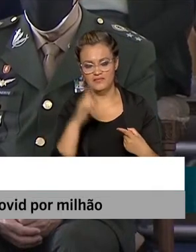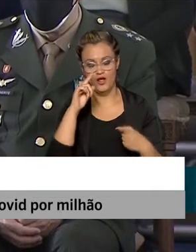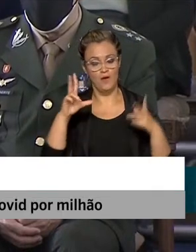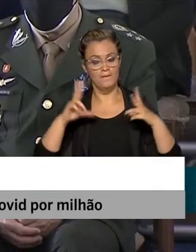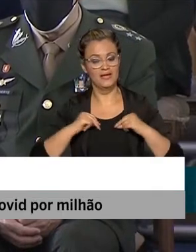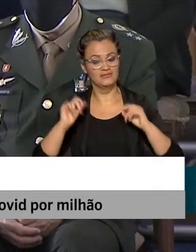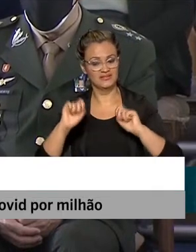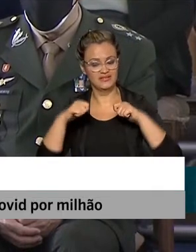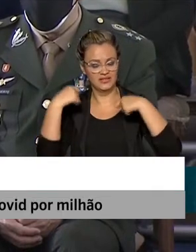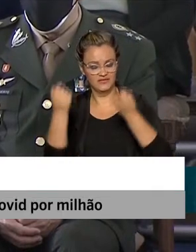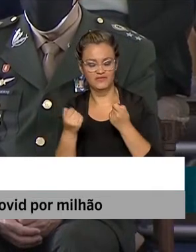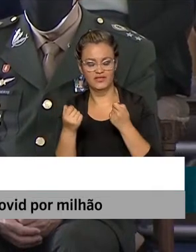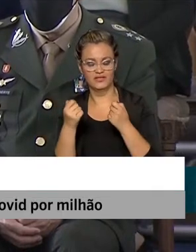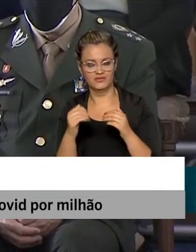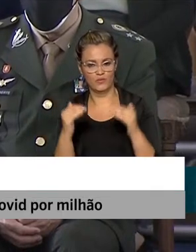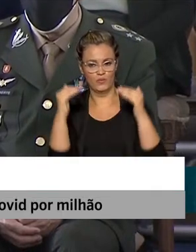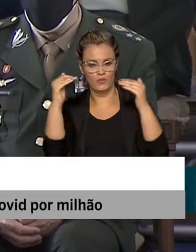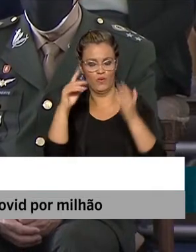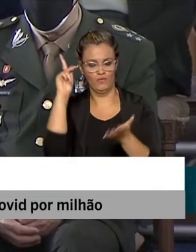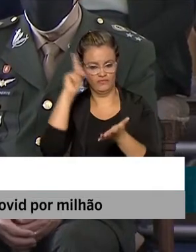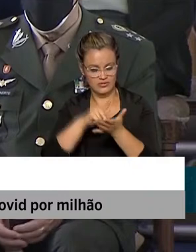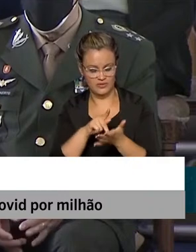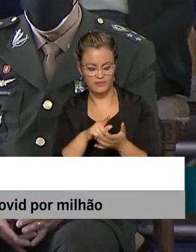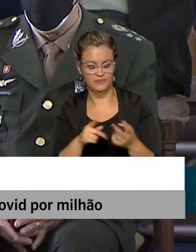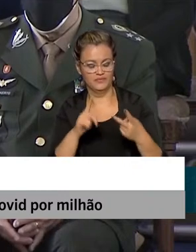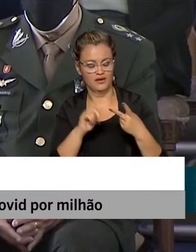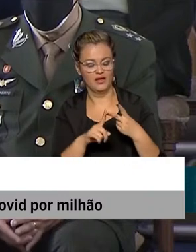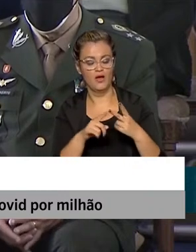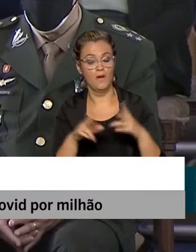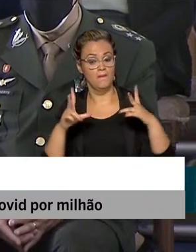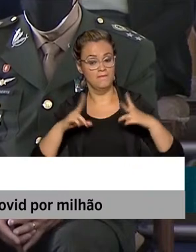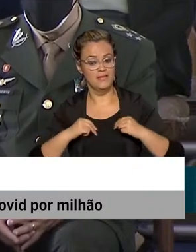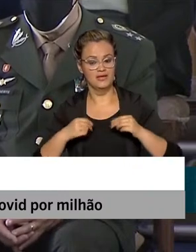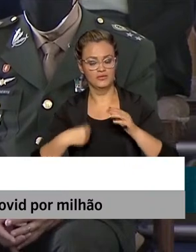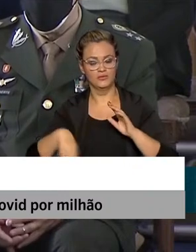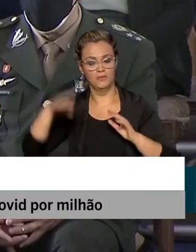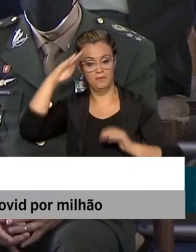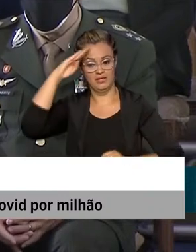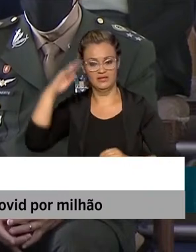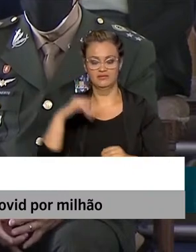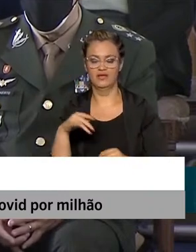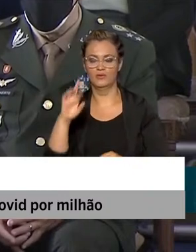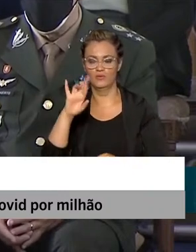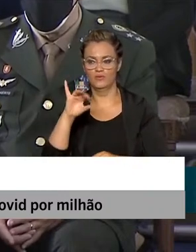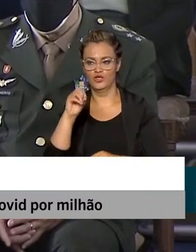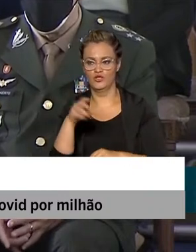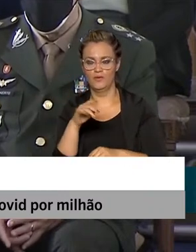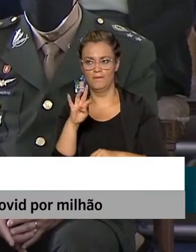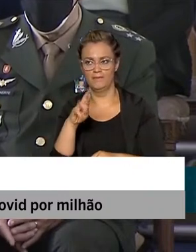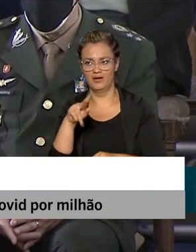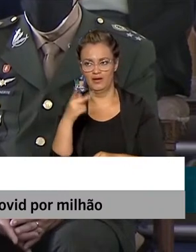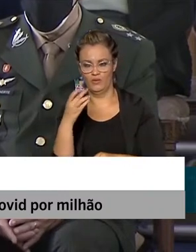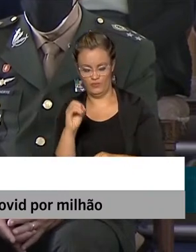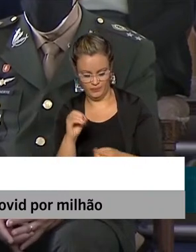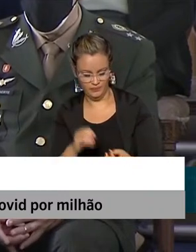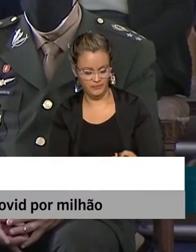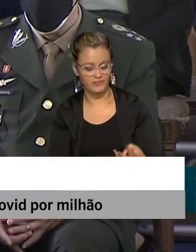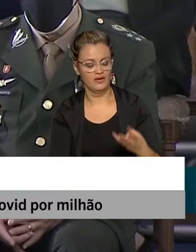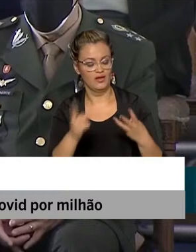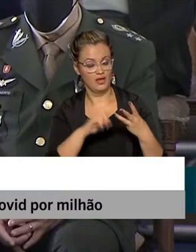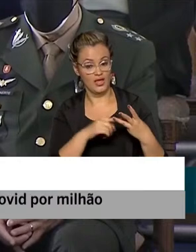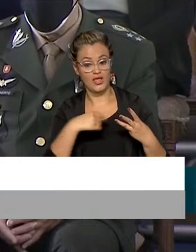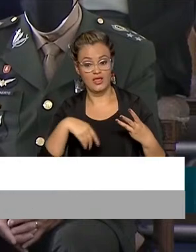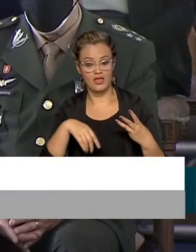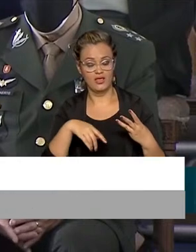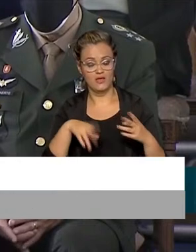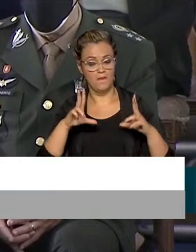Mérito da Defesa no grau Grande Oficial, a Ordem do Mérito Militar e de Rio Branco no grau Gran Cruz e as Ordens